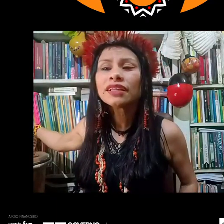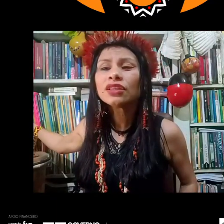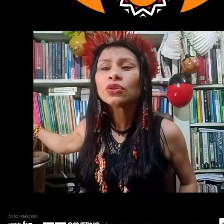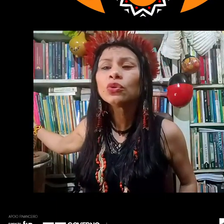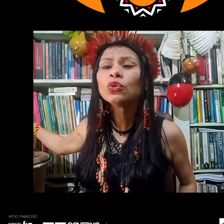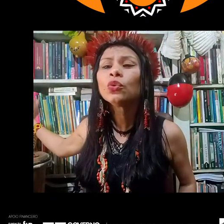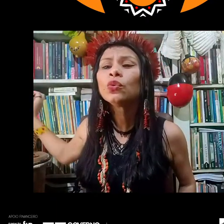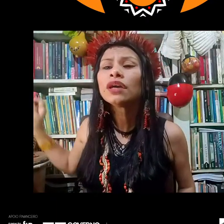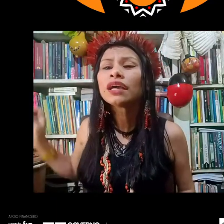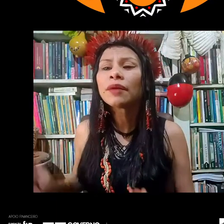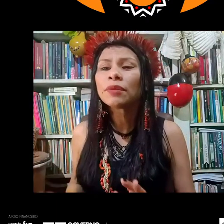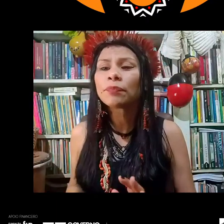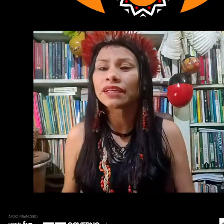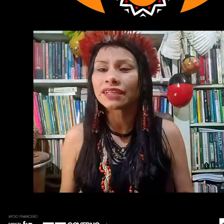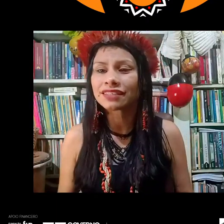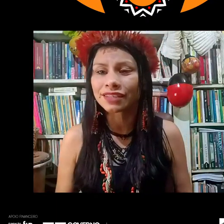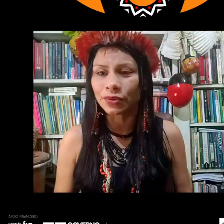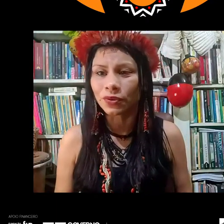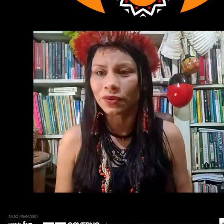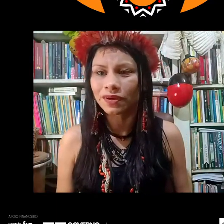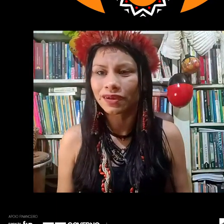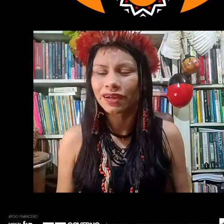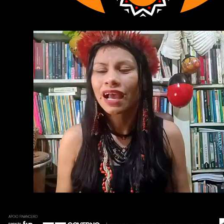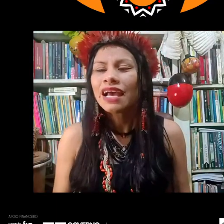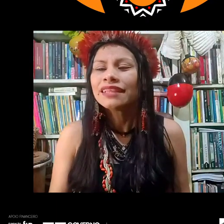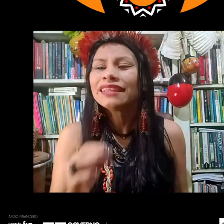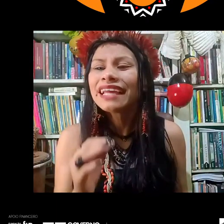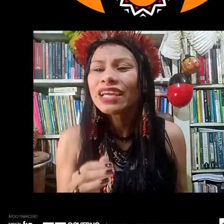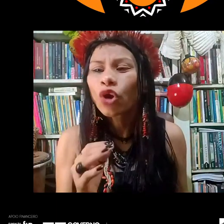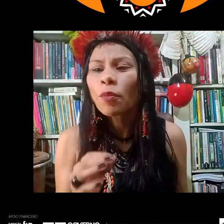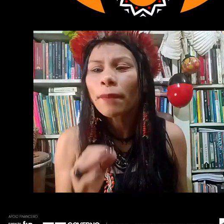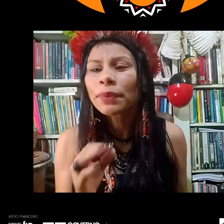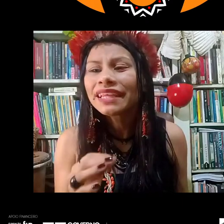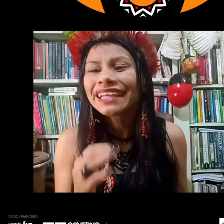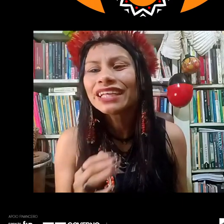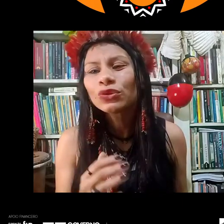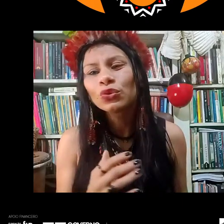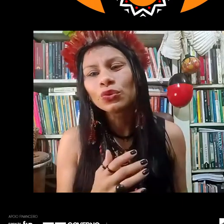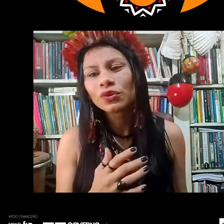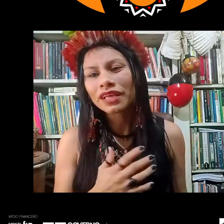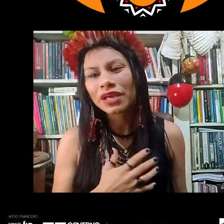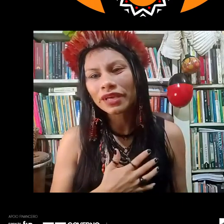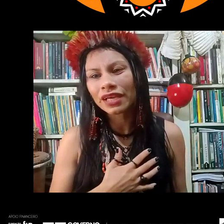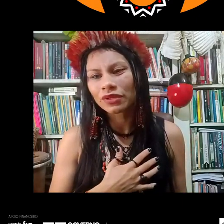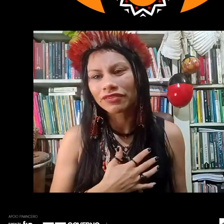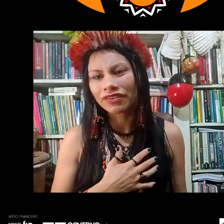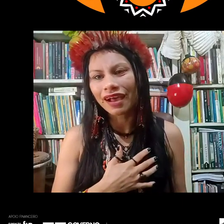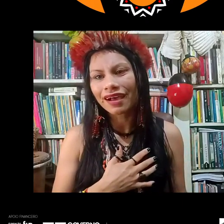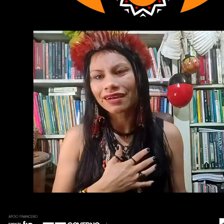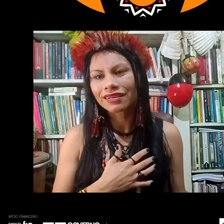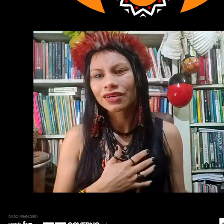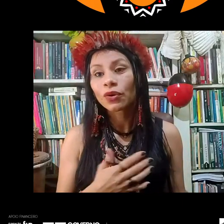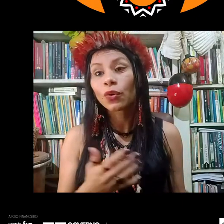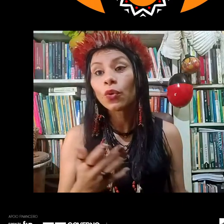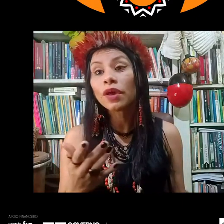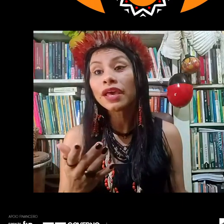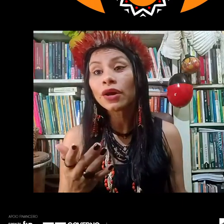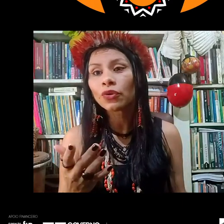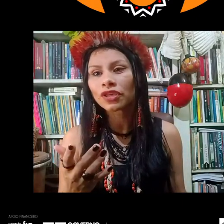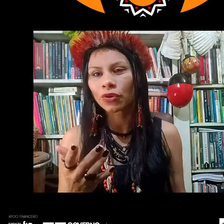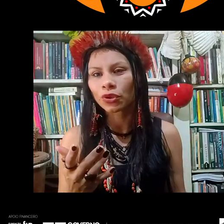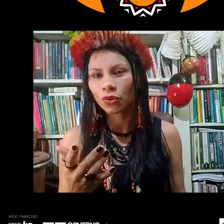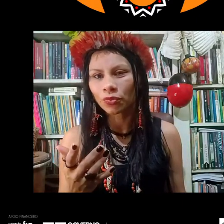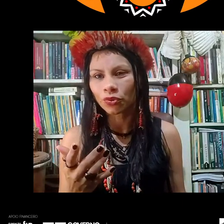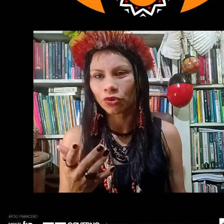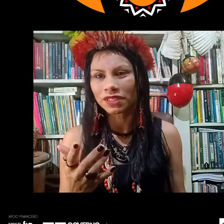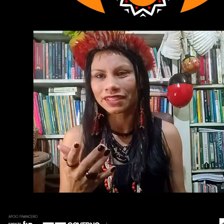nome nunca me pertenceu. Nem como apelido eu quero levar o